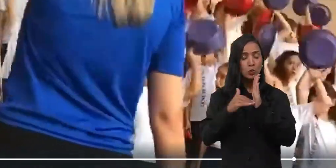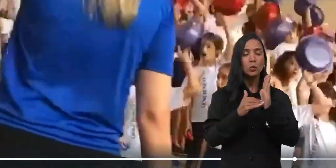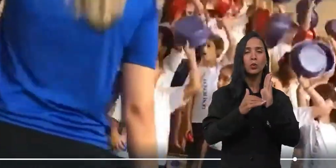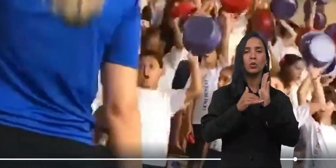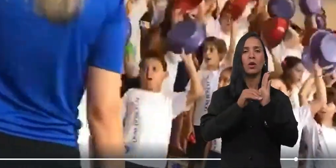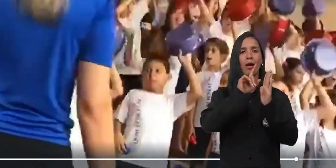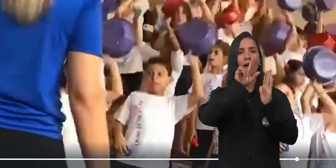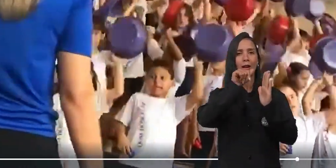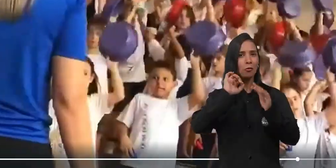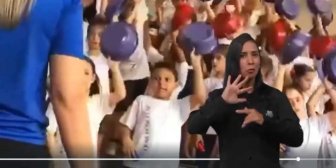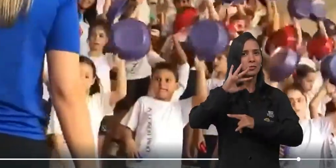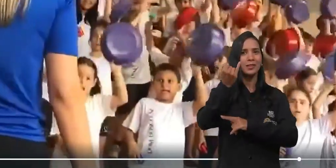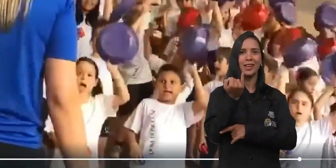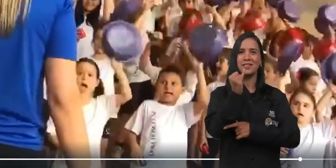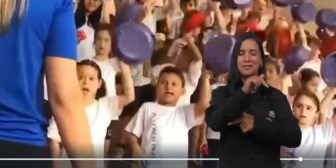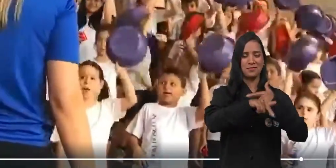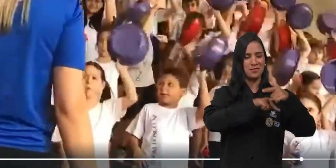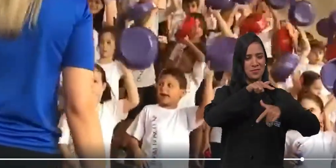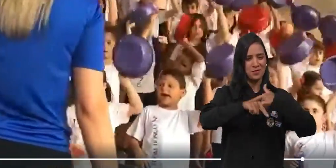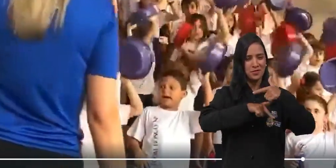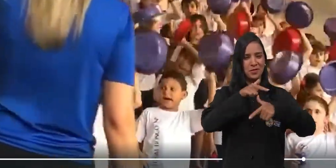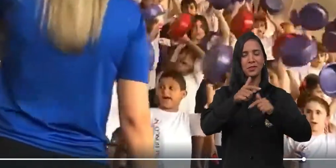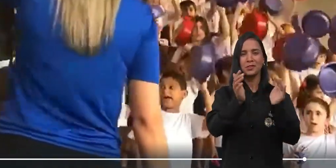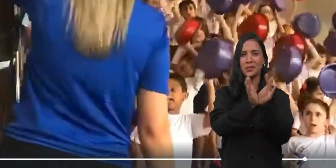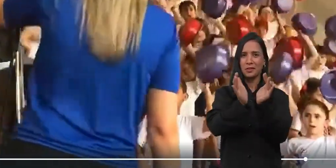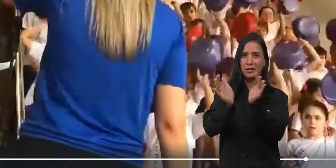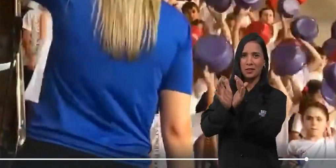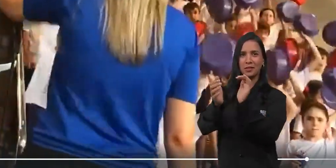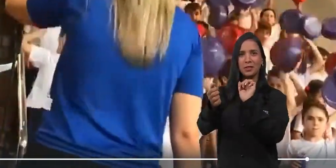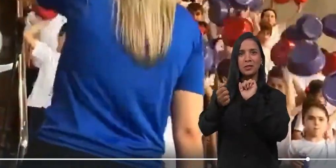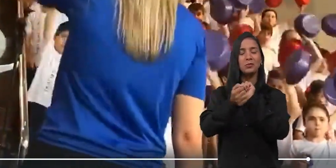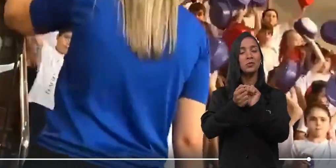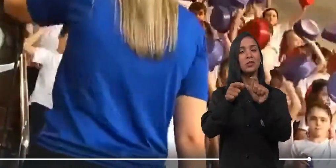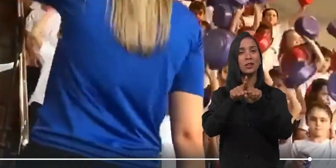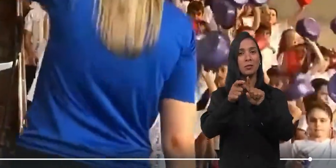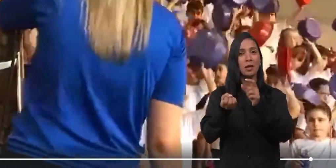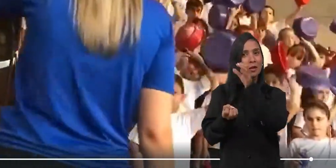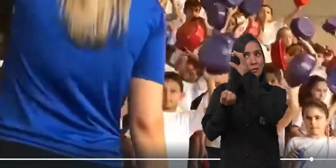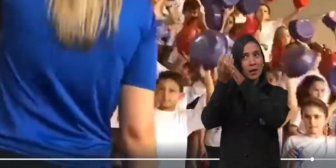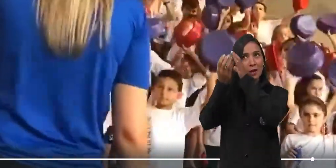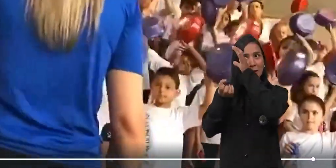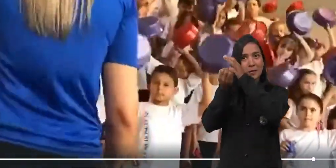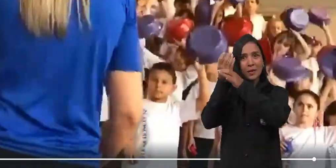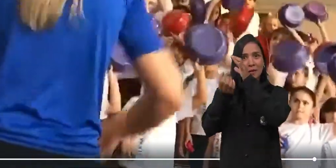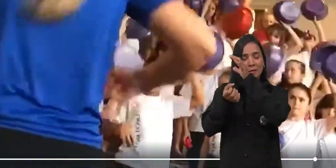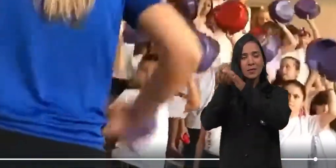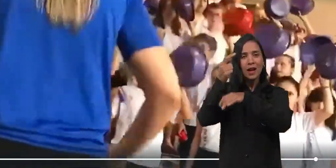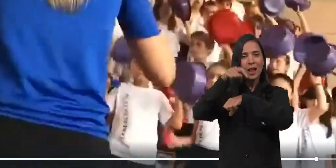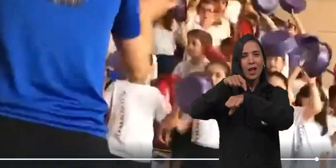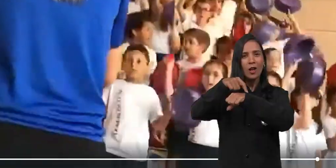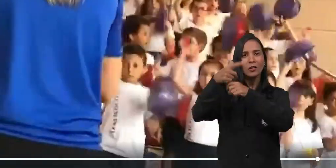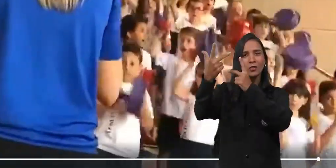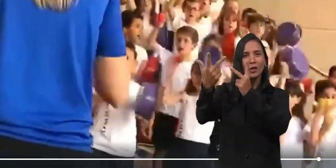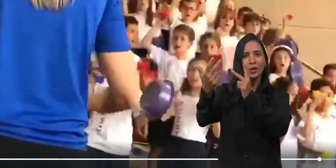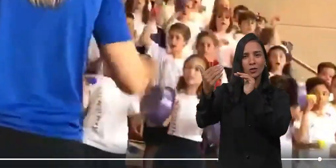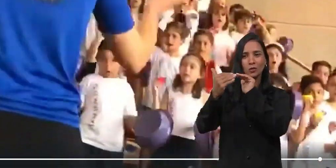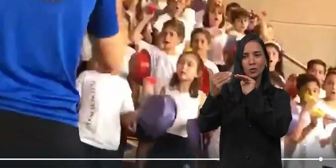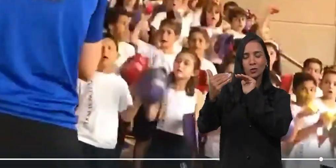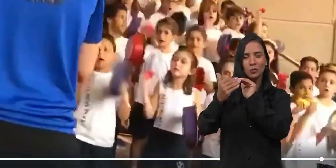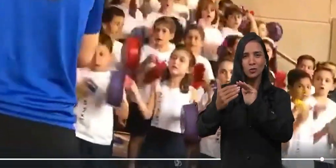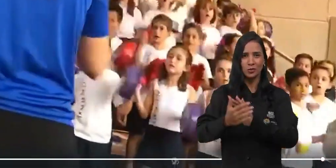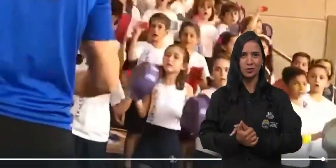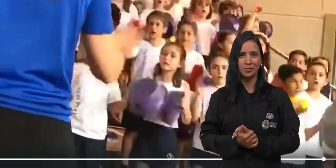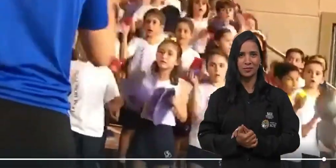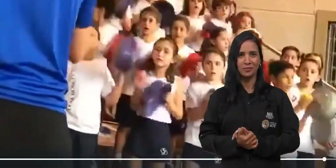acontece quando a gente desenvolve um trabalho coletivo e criativo ao mesmo tempo na escola. Então essa aí